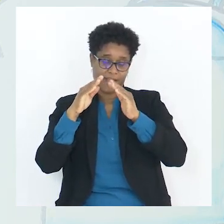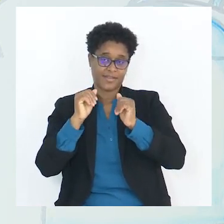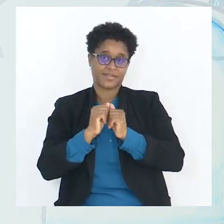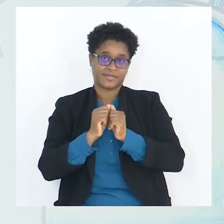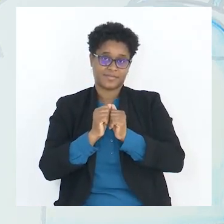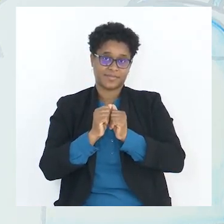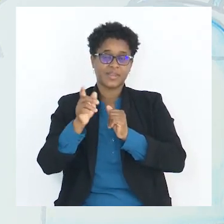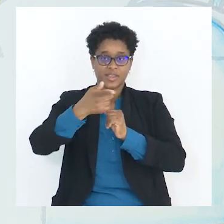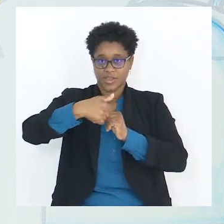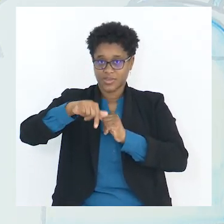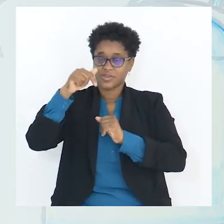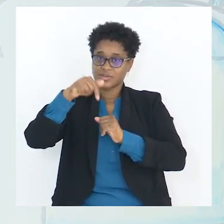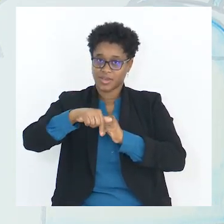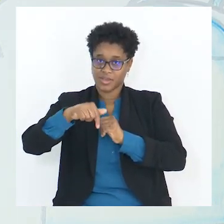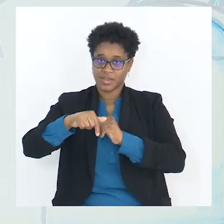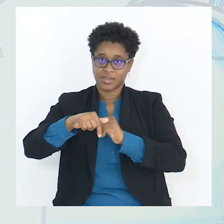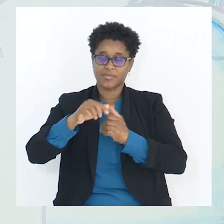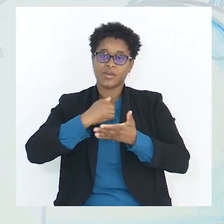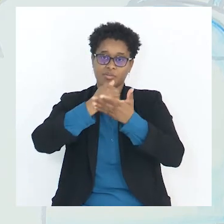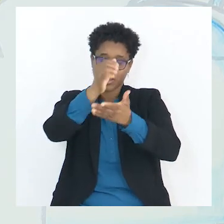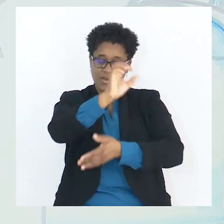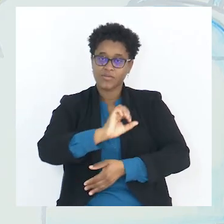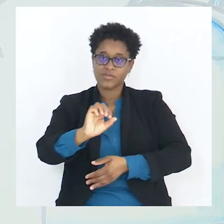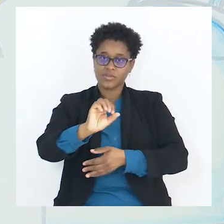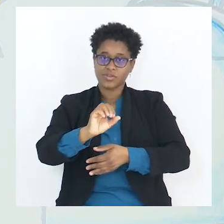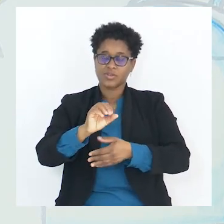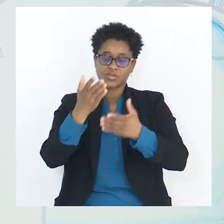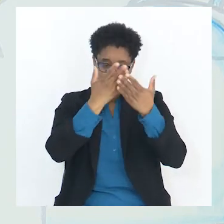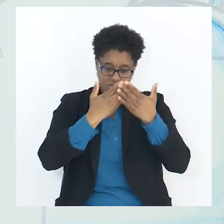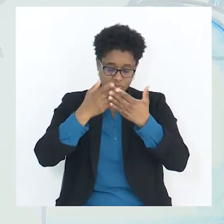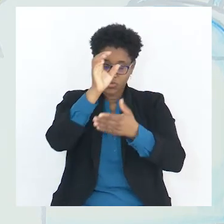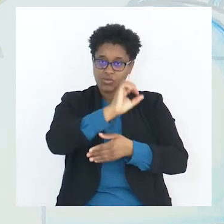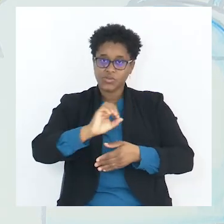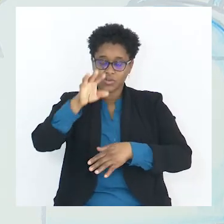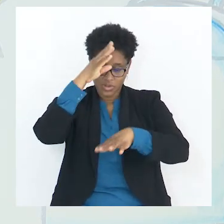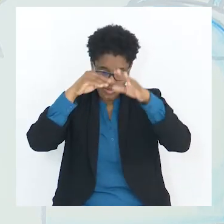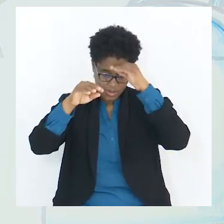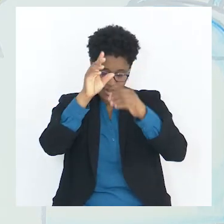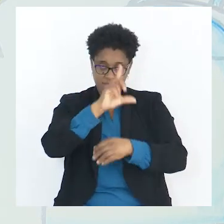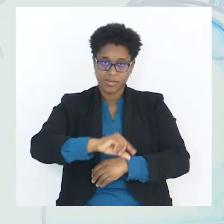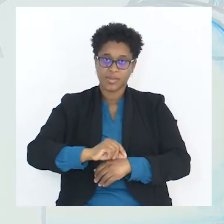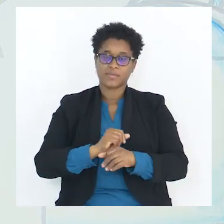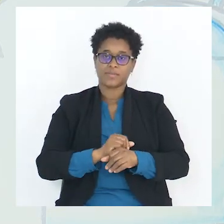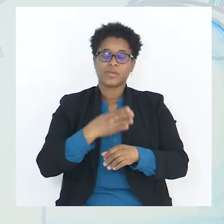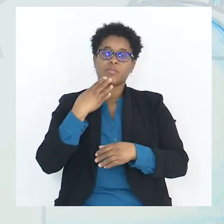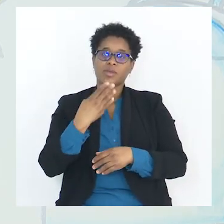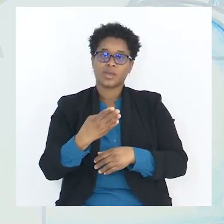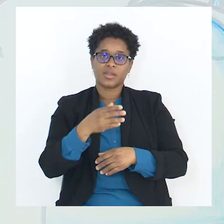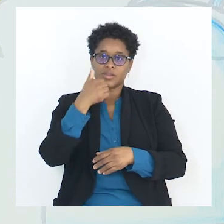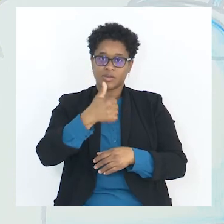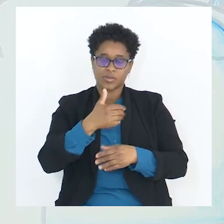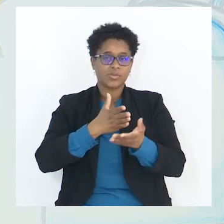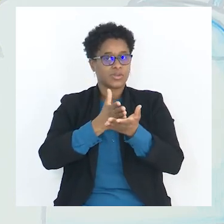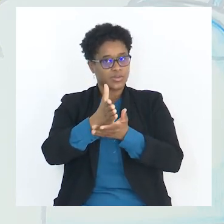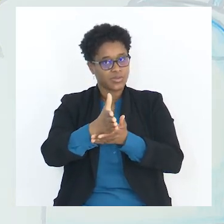e nós estamos aqui para vos apoiar no vosso estudo e na vossa aprendizagem. Muito obrigado. Tenham